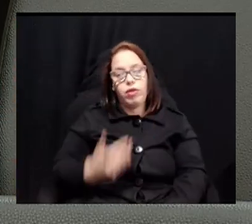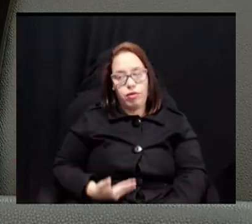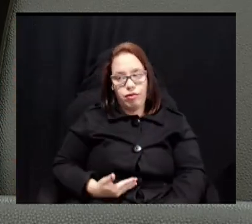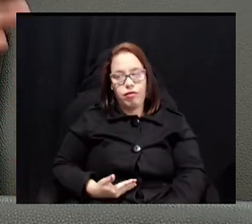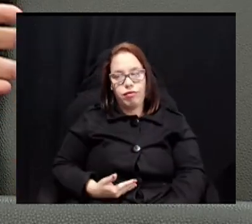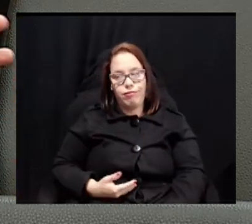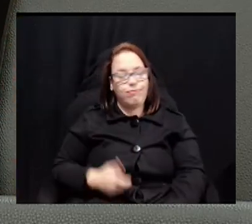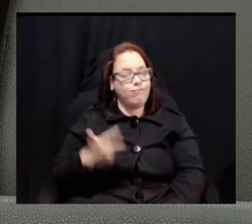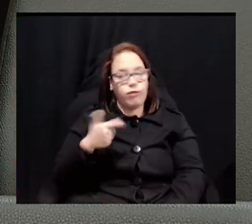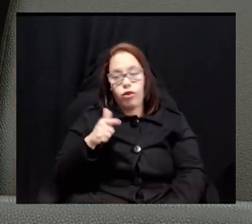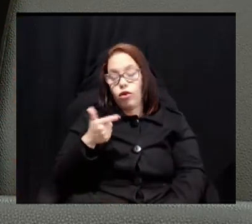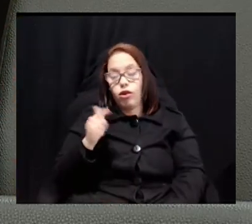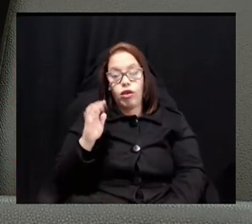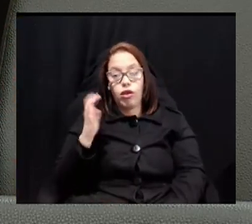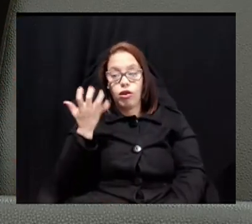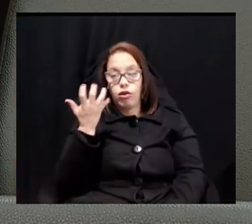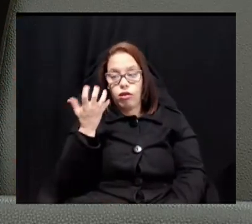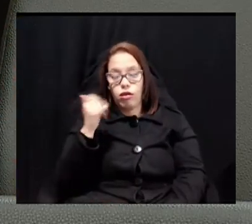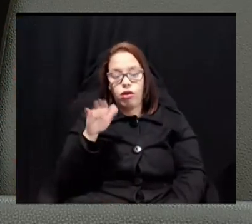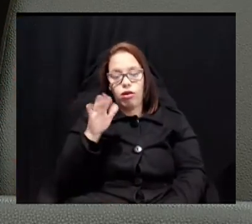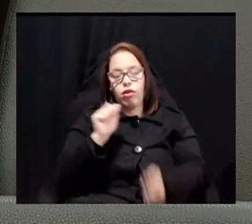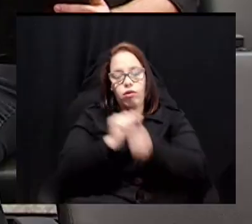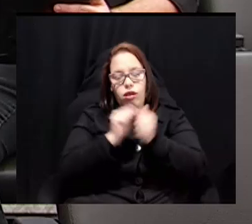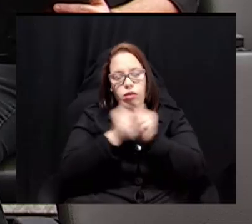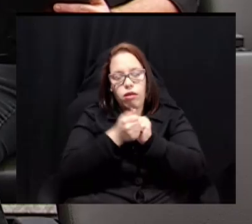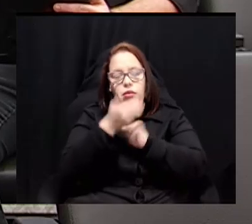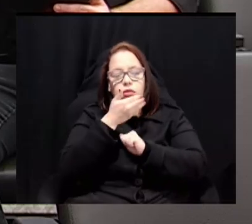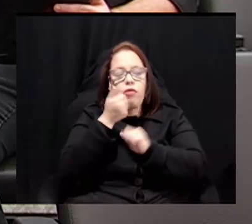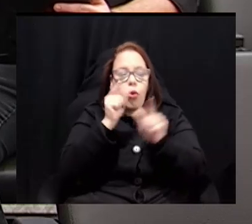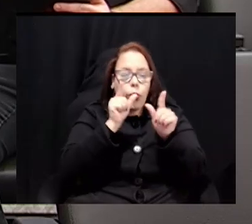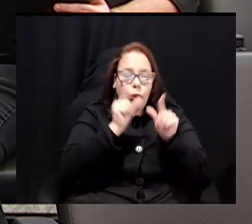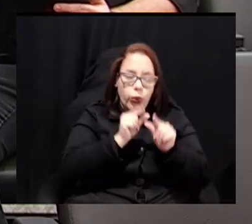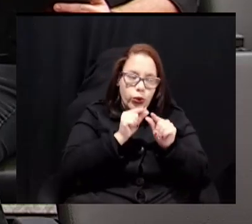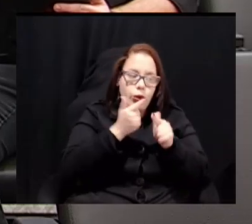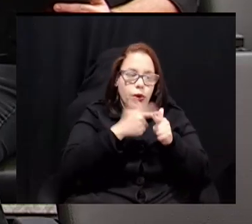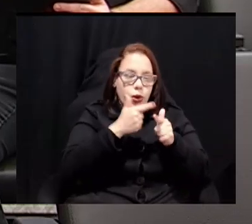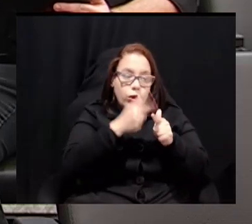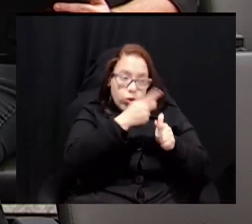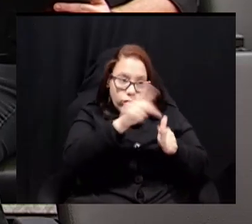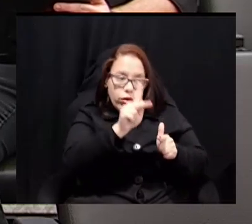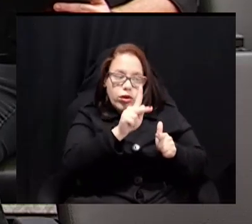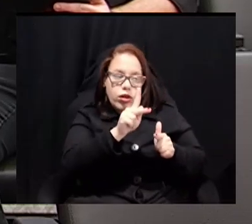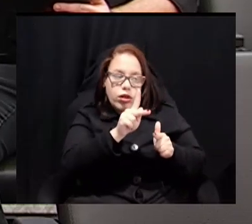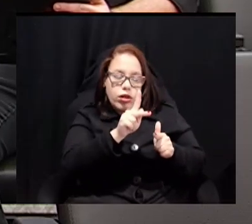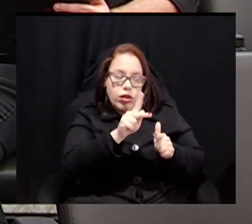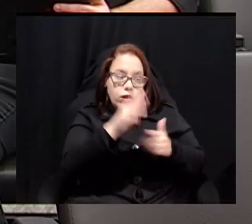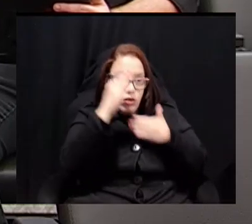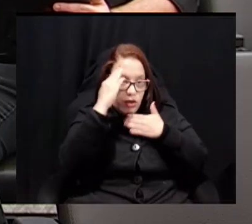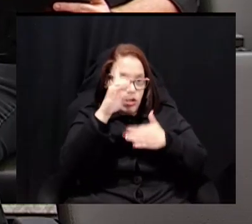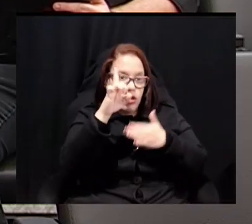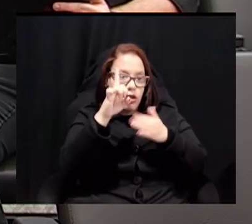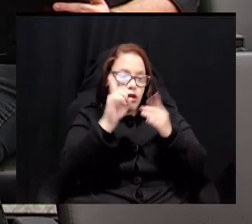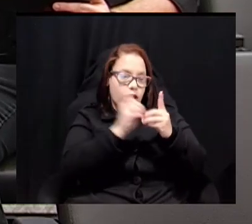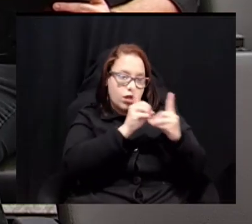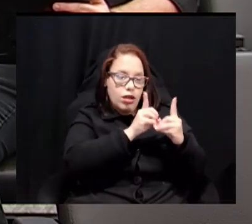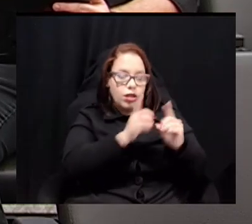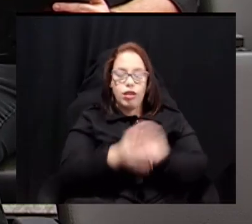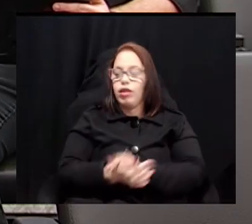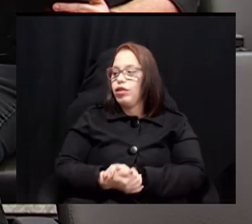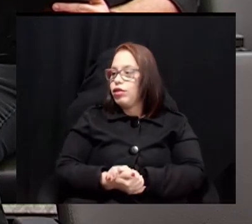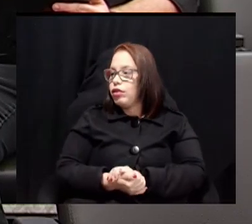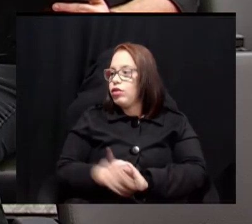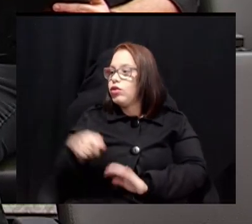não ocorre, é mais para dar essa amenizada no problema deles, e graças a Deus nós conseguimos ser atendidos. Uma outra solicitação, o